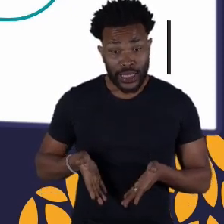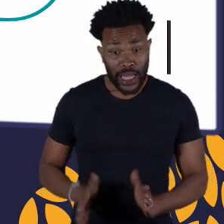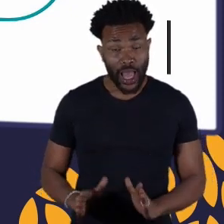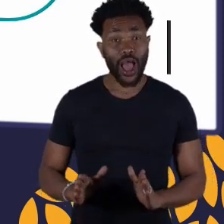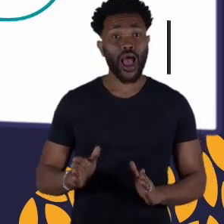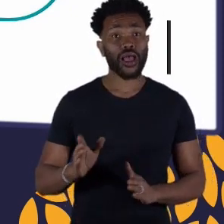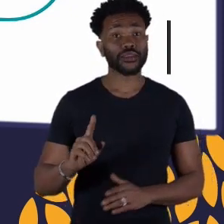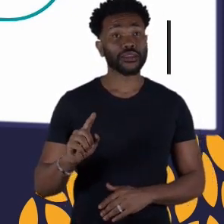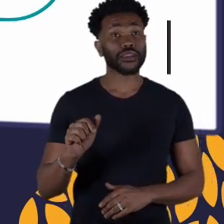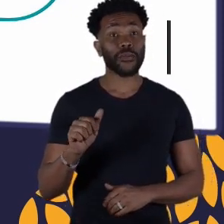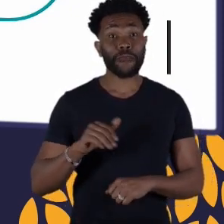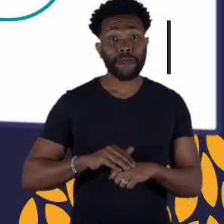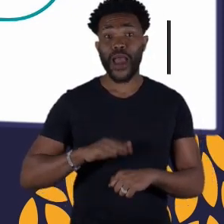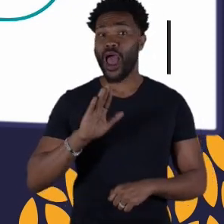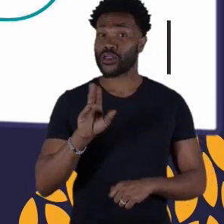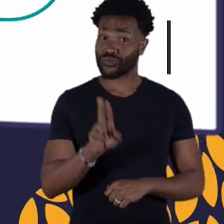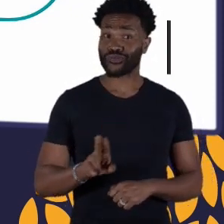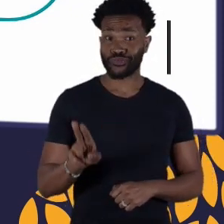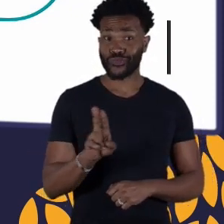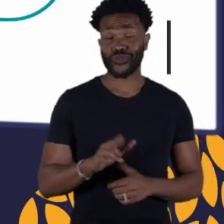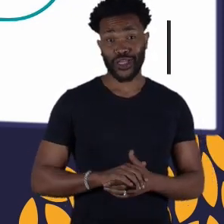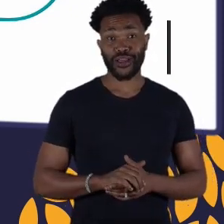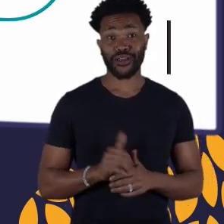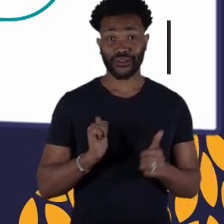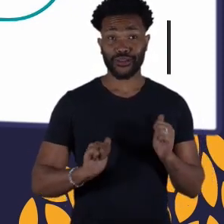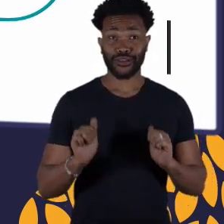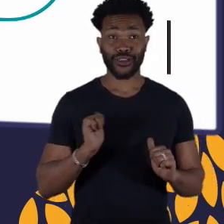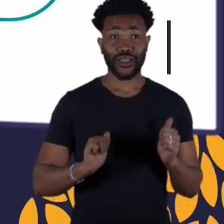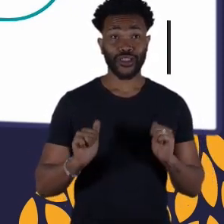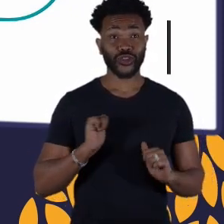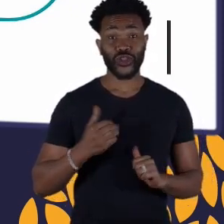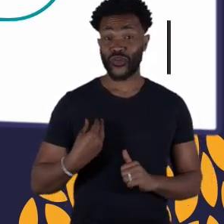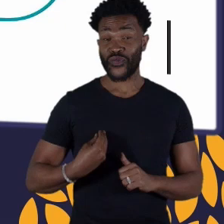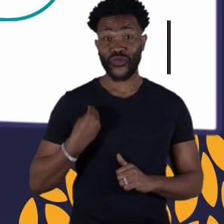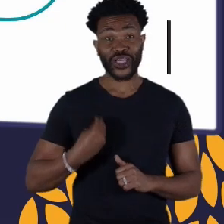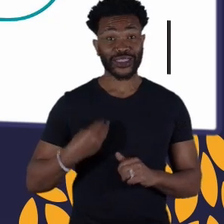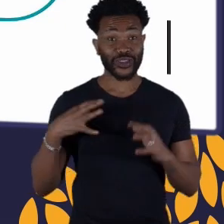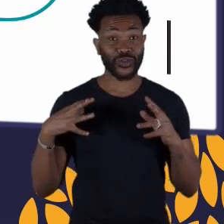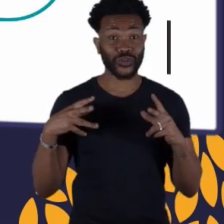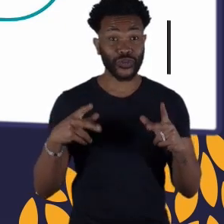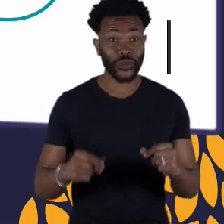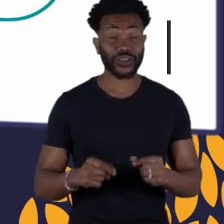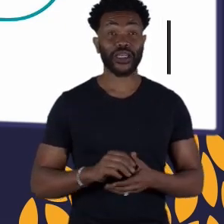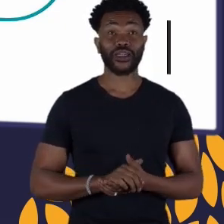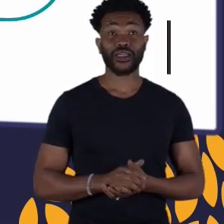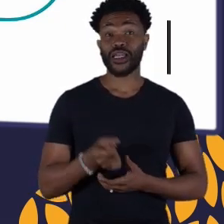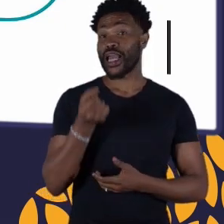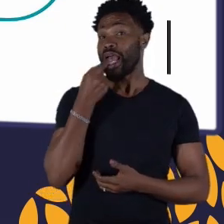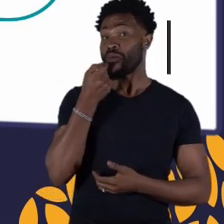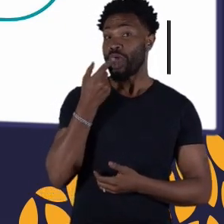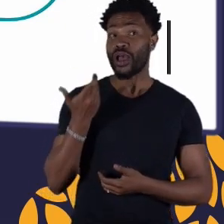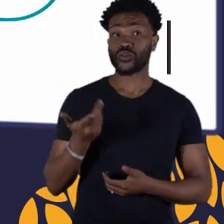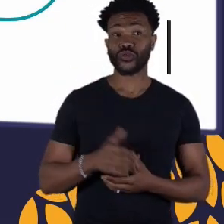mais angiogênica. Vai estar a vida inteira baseado na boca, que é isso?